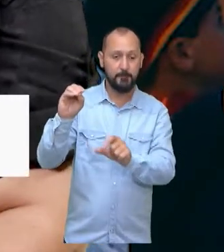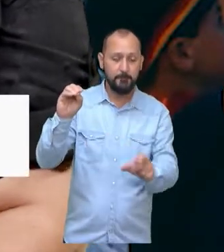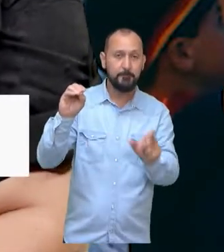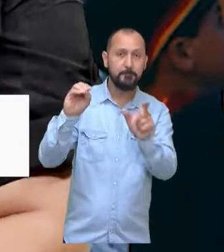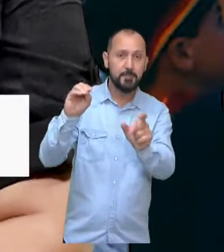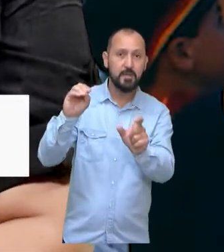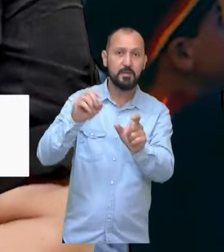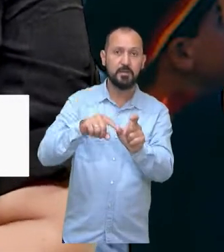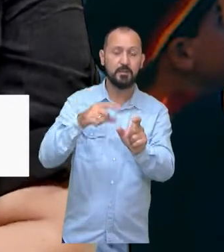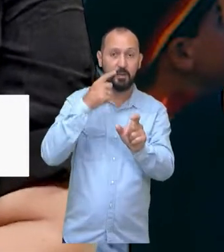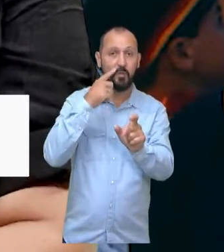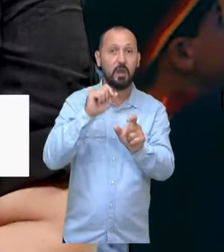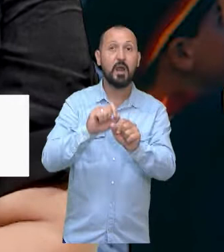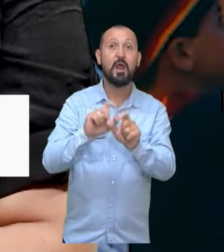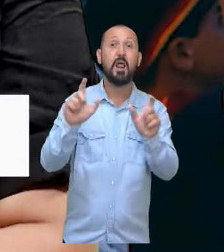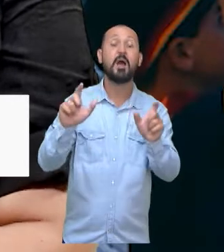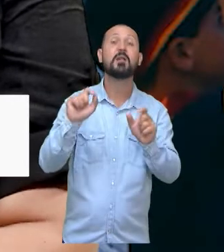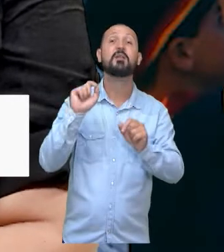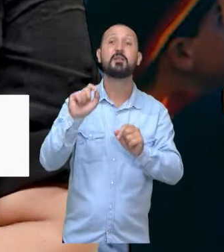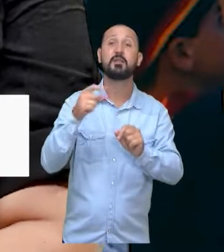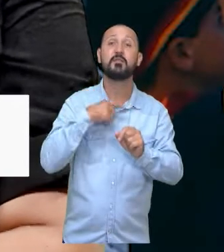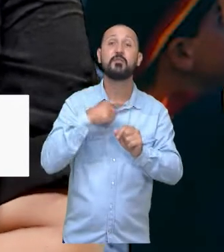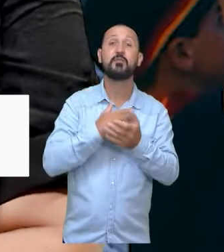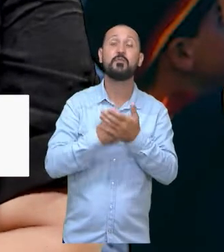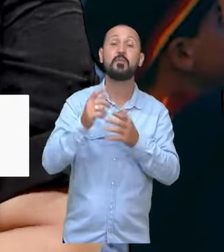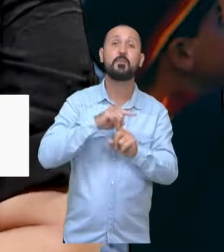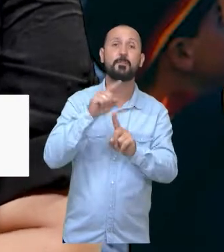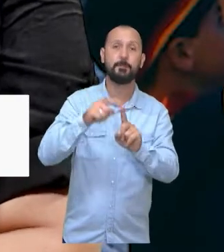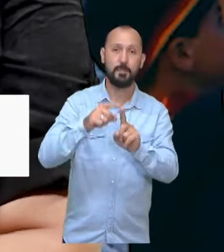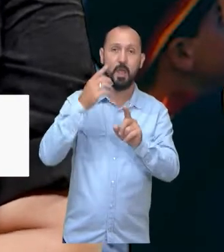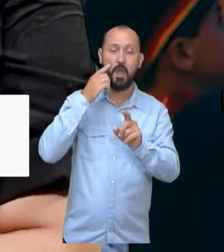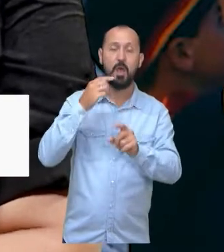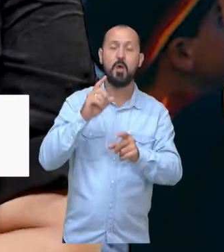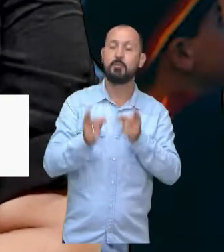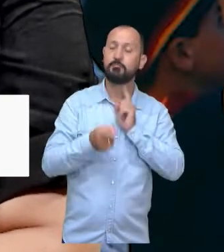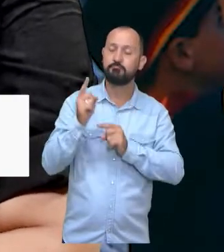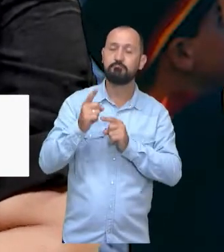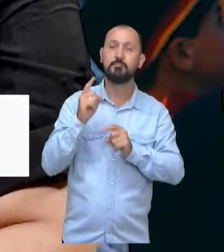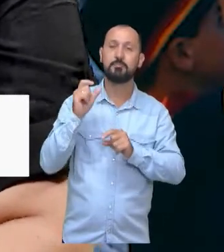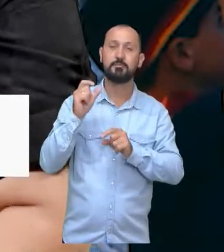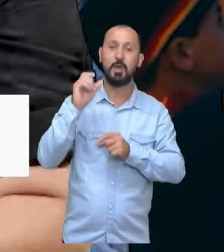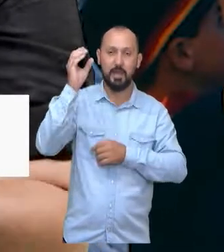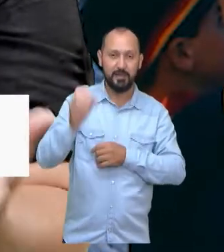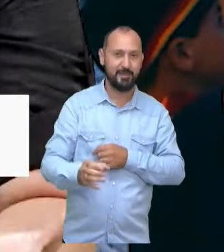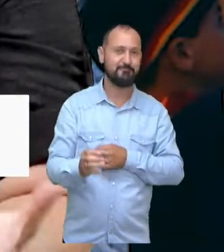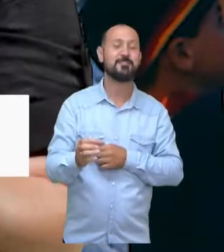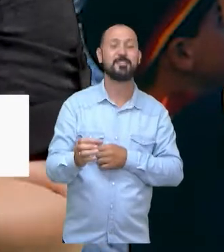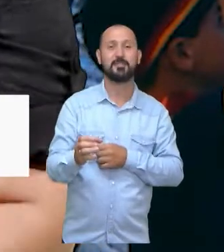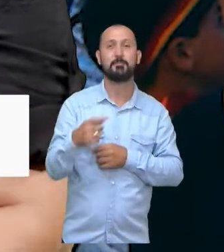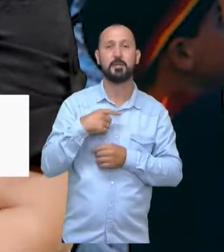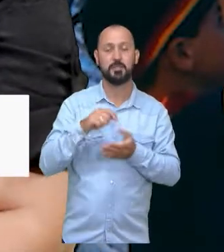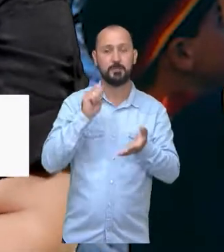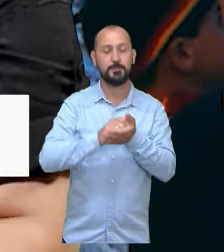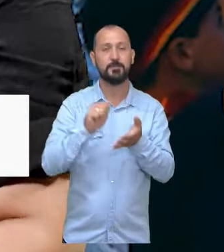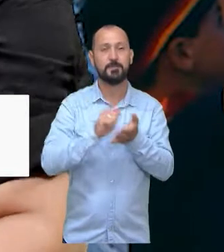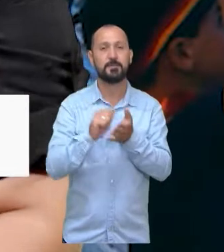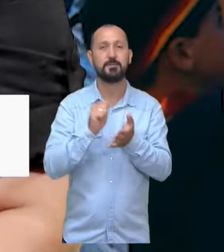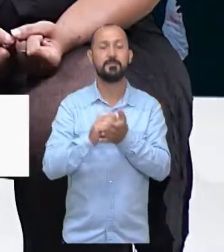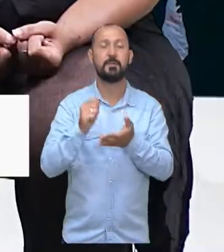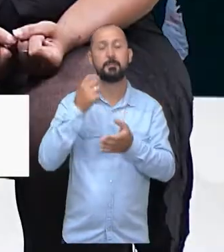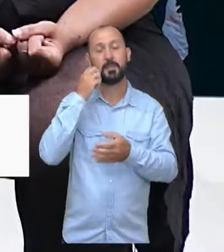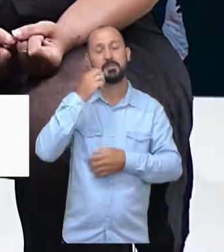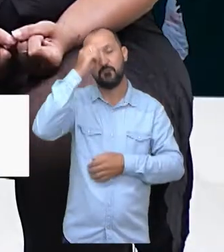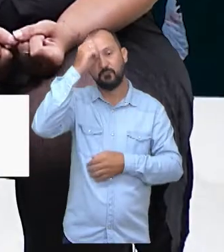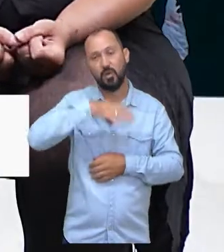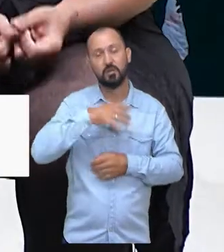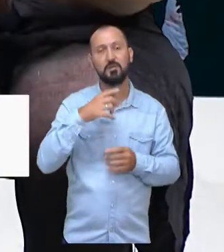BO, deixar destacado que a motivação foi homotransfobia, para que justamente a gente tenha dados em